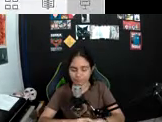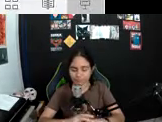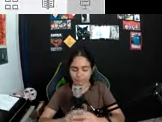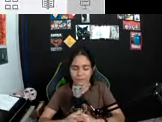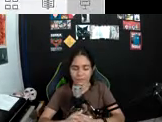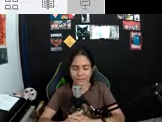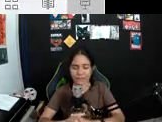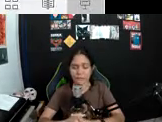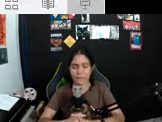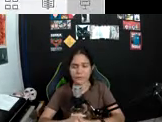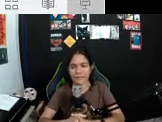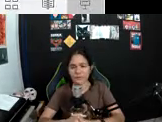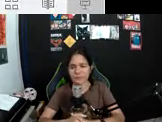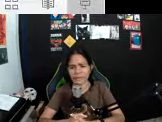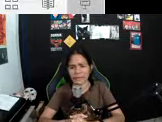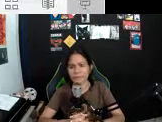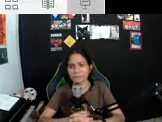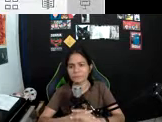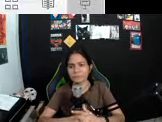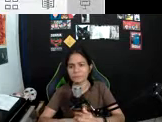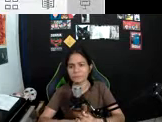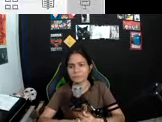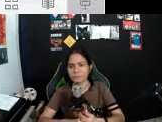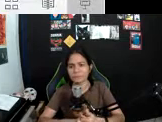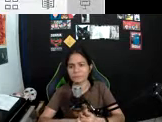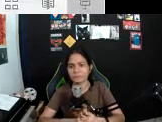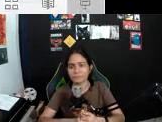enfermagem. Vocês já ouviram falar sobre ela?